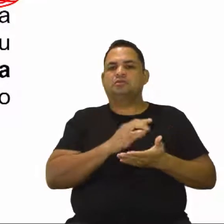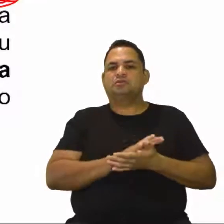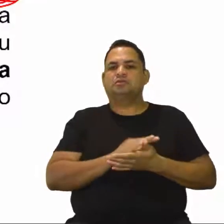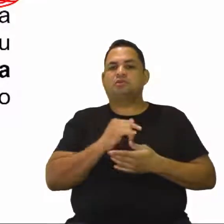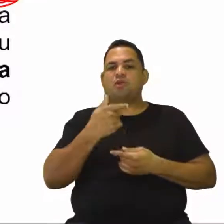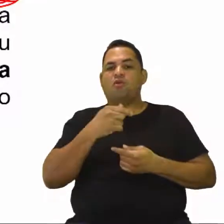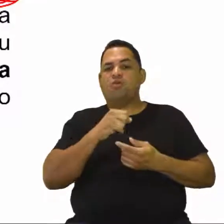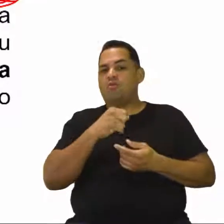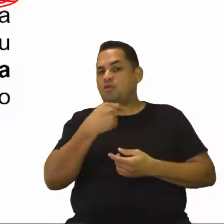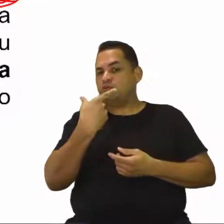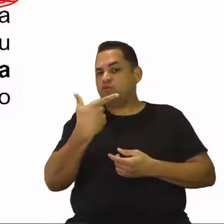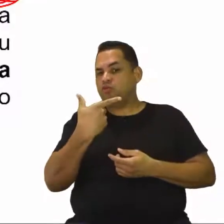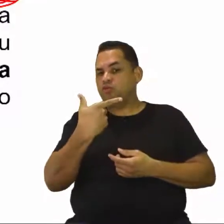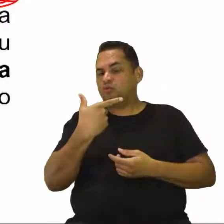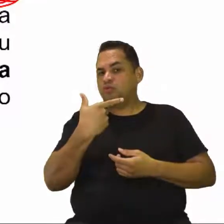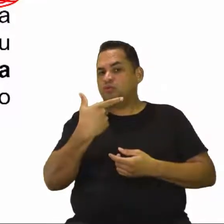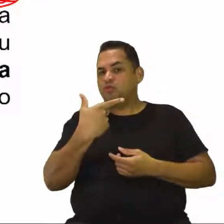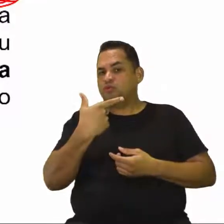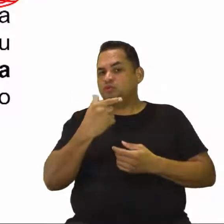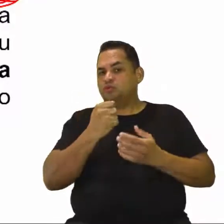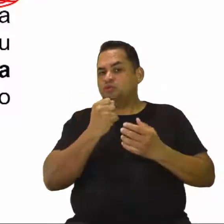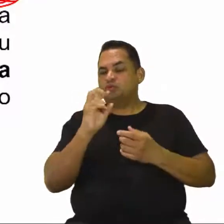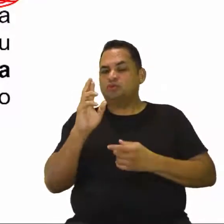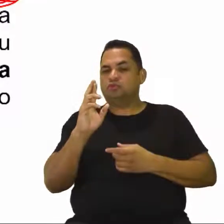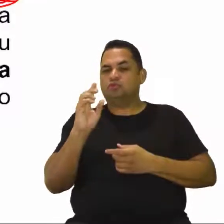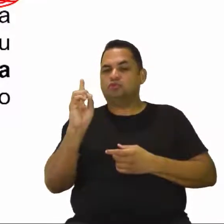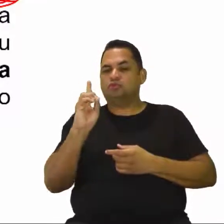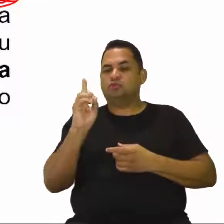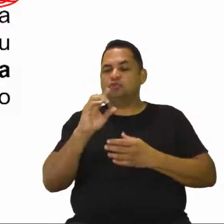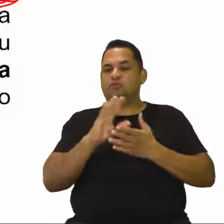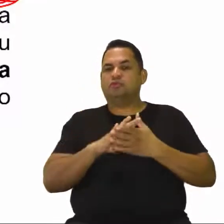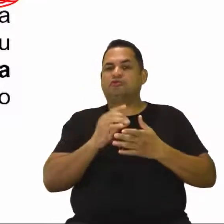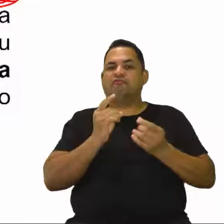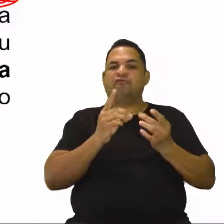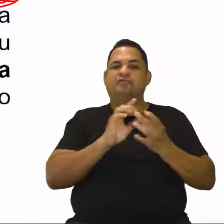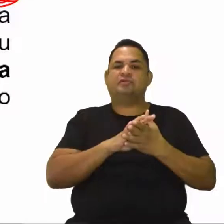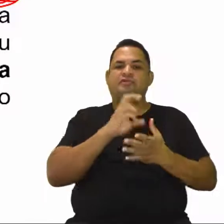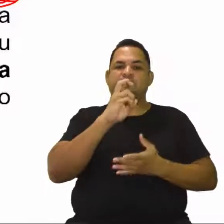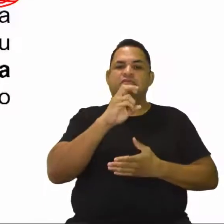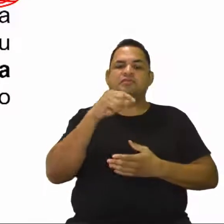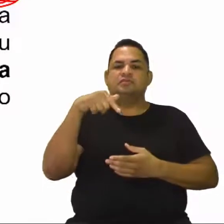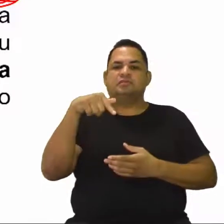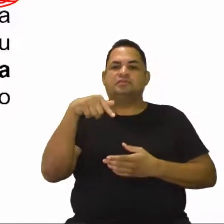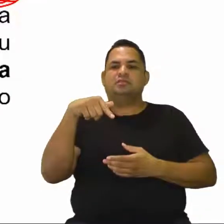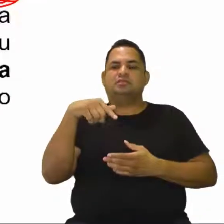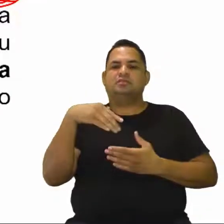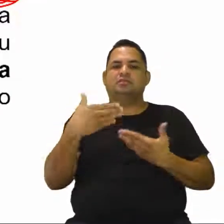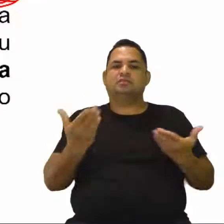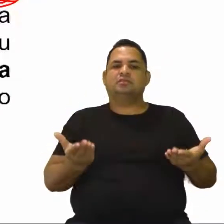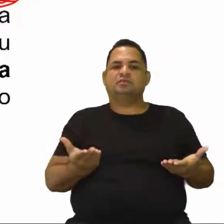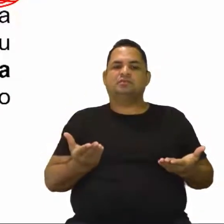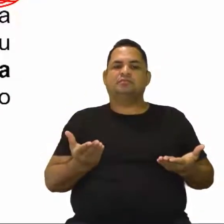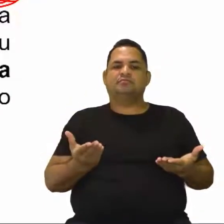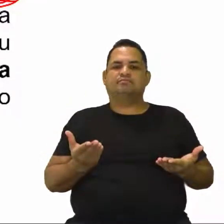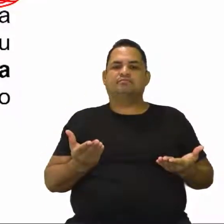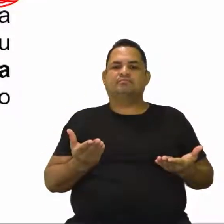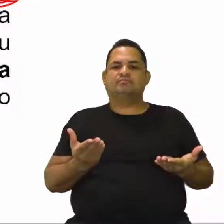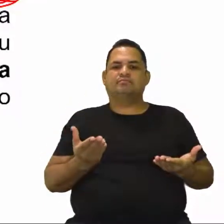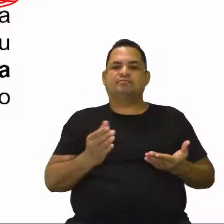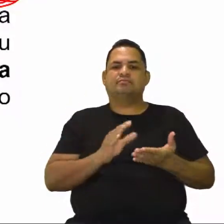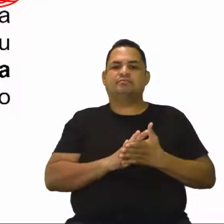lá na frente, depois que melhorou a crise, vai vender por 5, por $7, viu? É uma questão